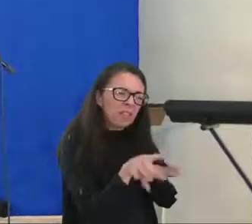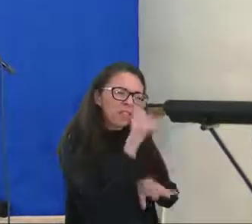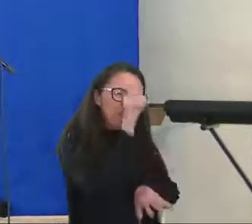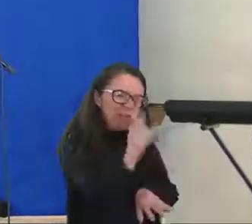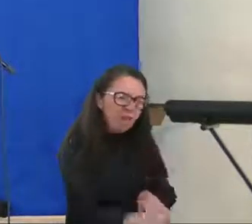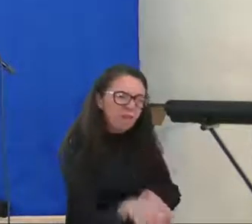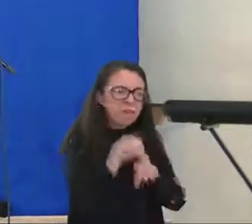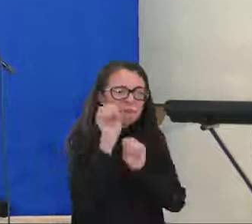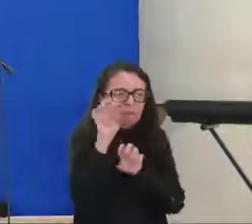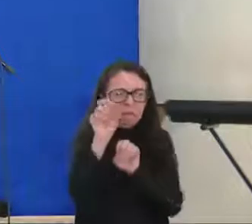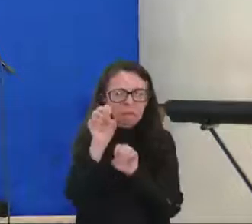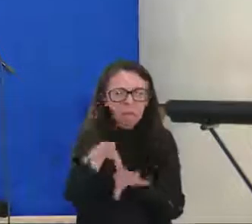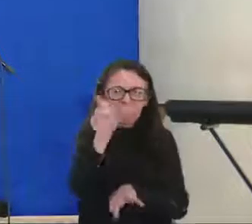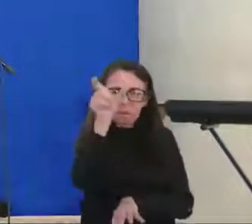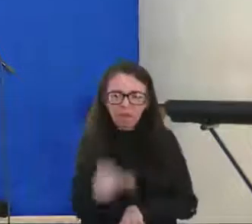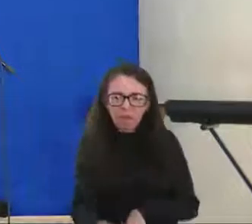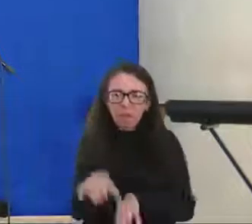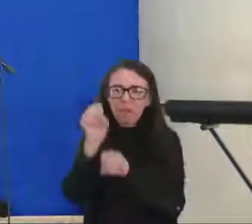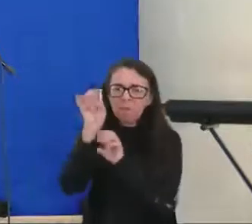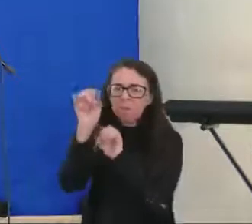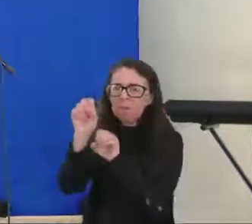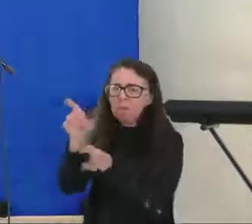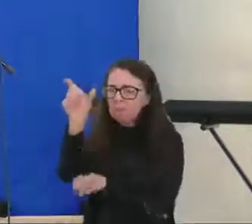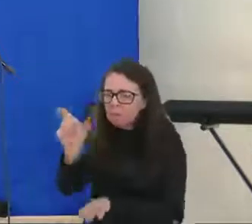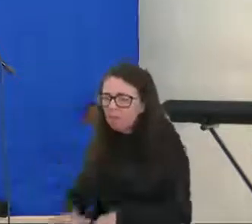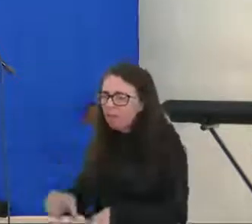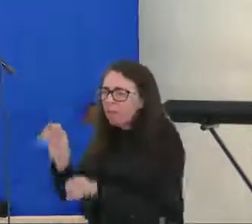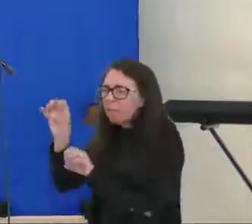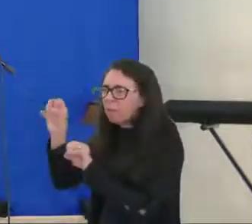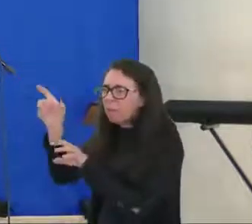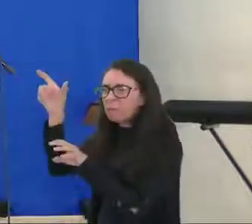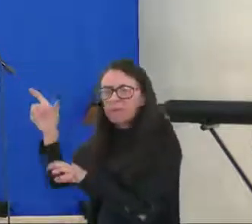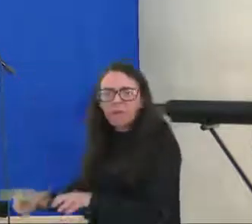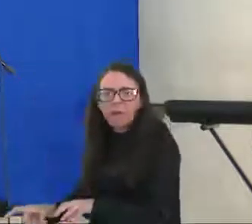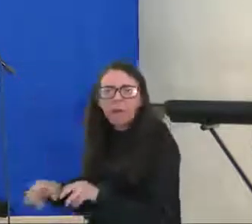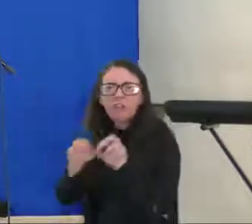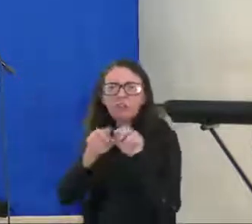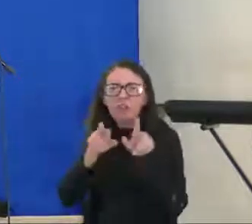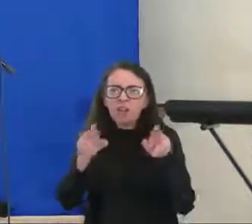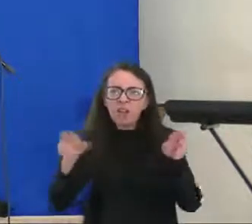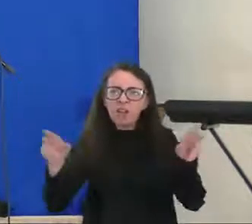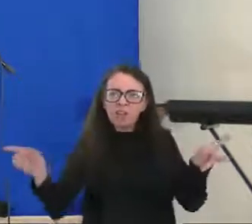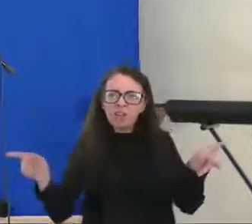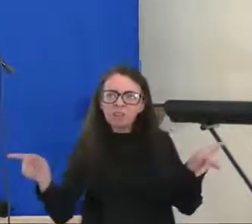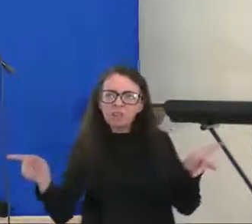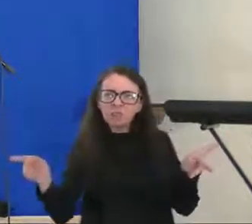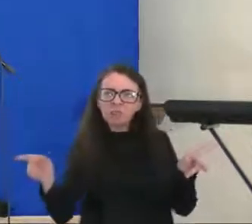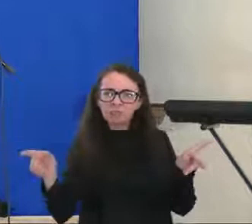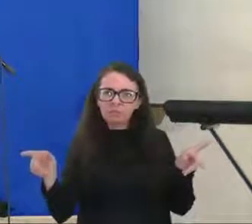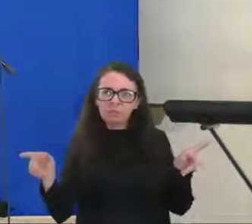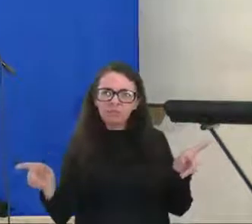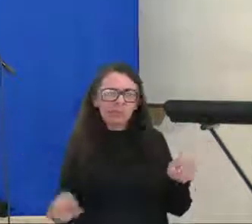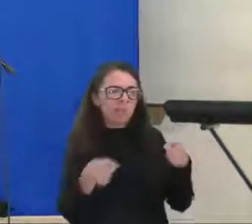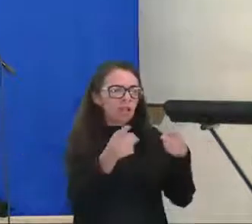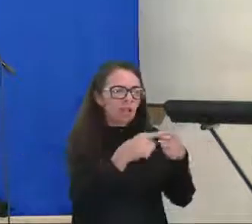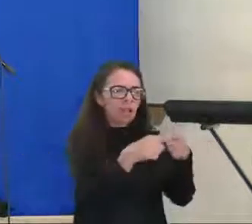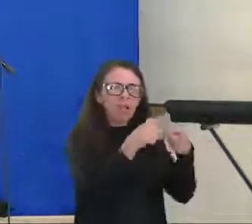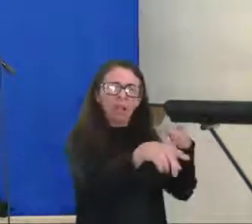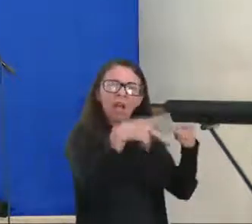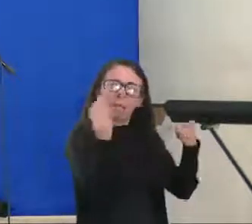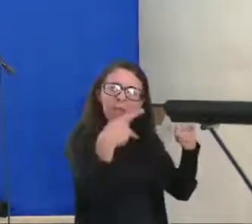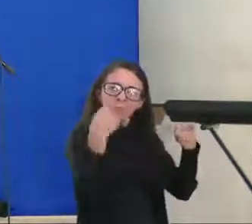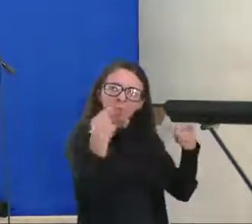a fé, segundo o mesmo Espírito, dons de curar, segundo o mesmo Espírito, operações de milagres, de